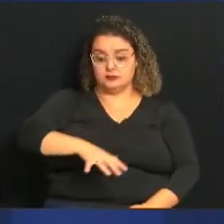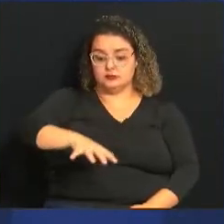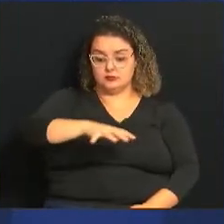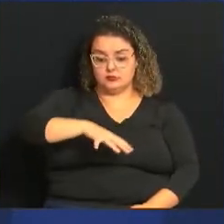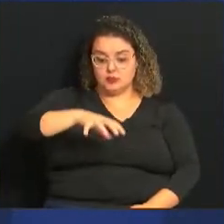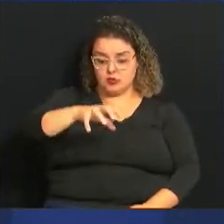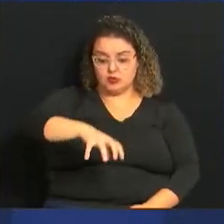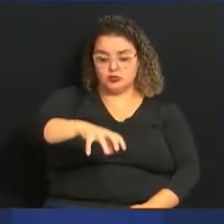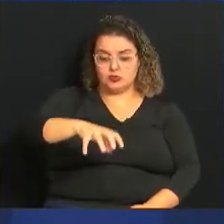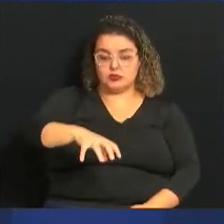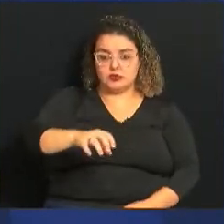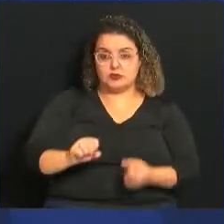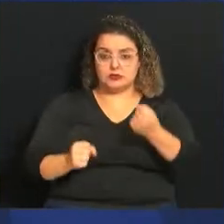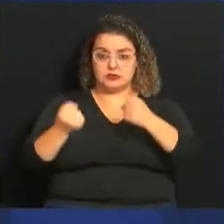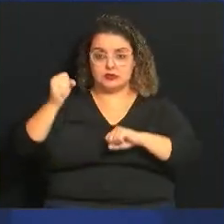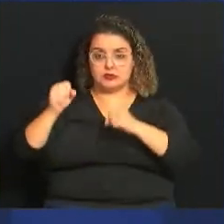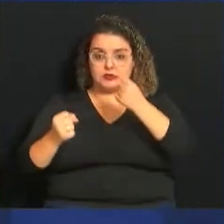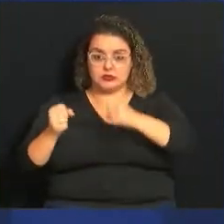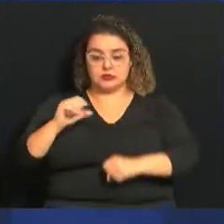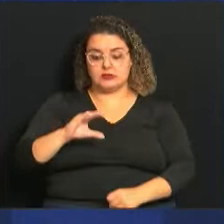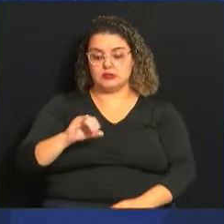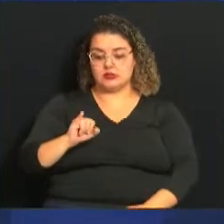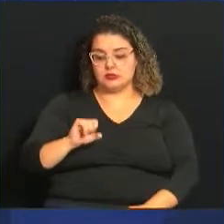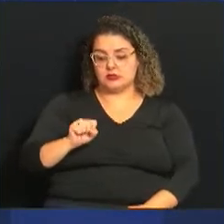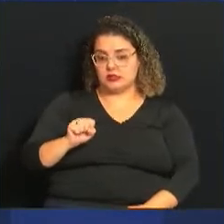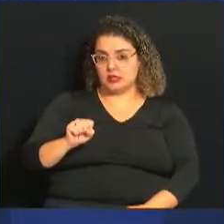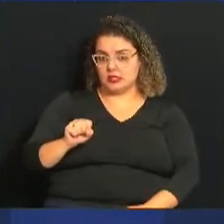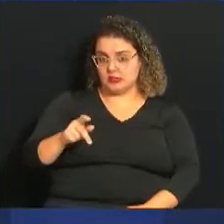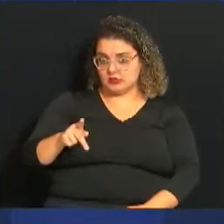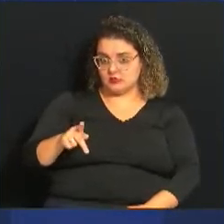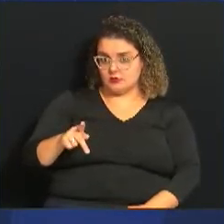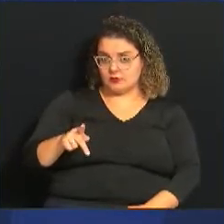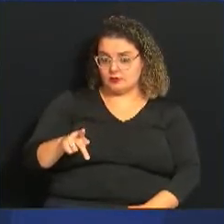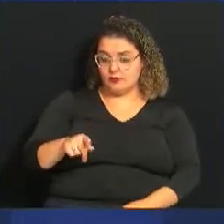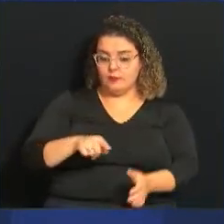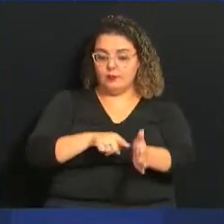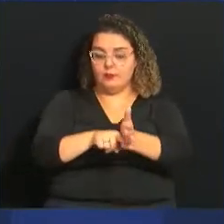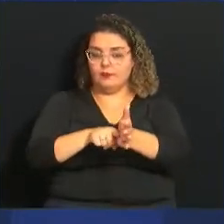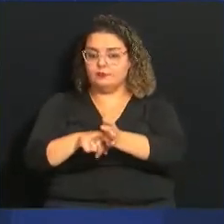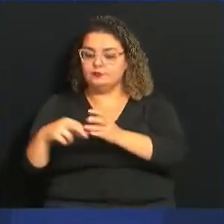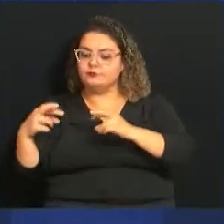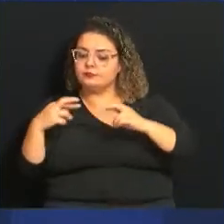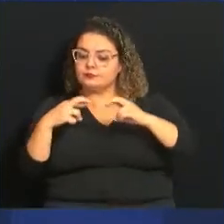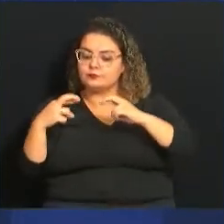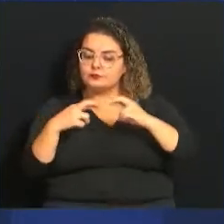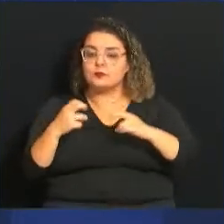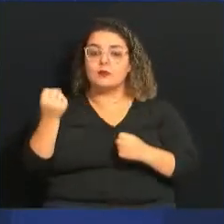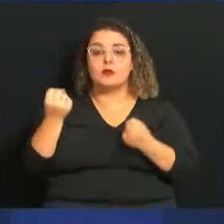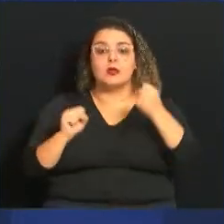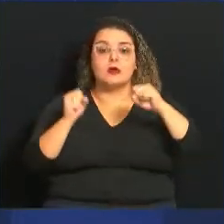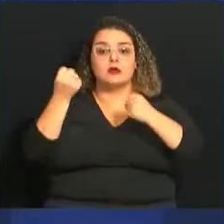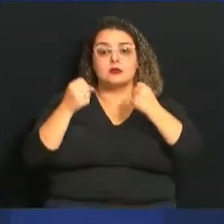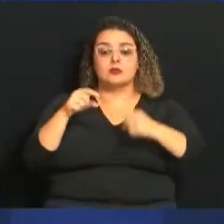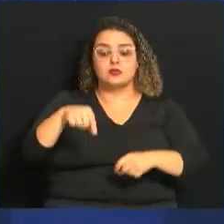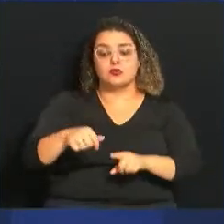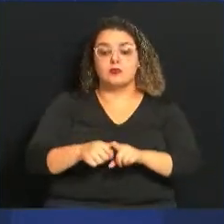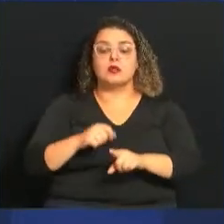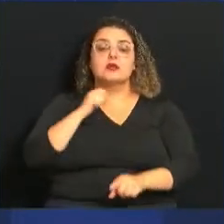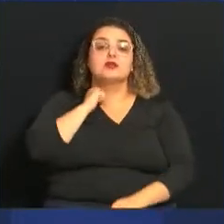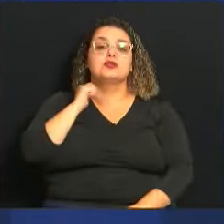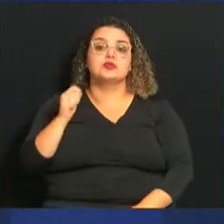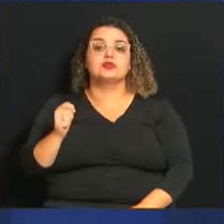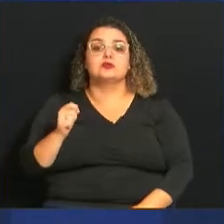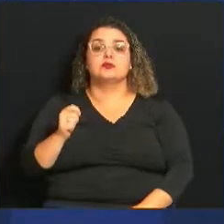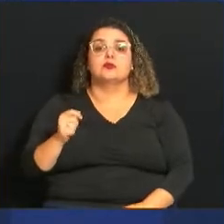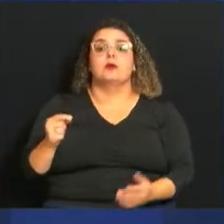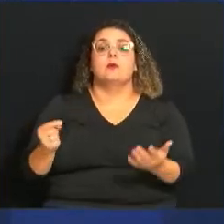São Paulo, CIESP, apresentou a pesquisa de sondagem industrial agora do mês de abril, que